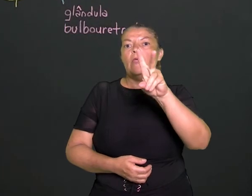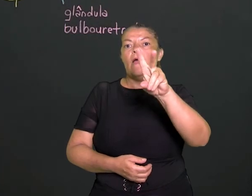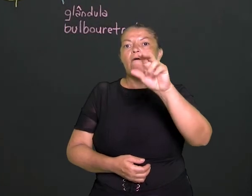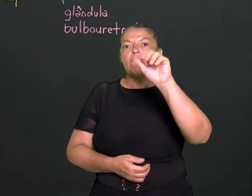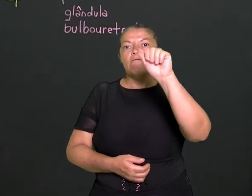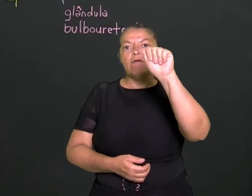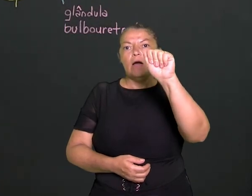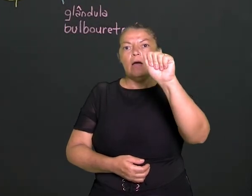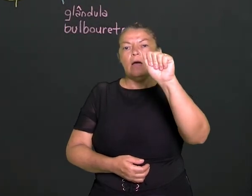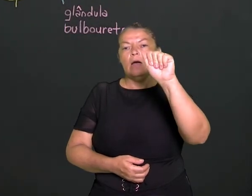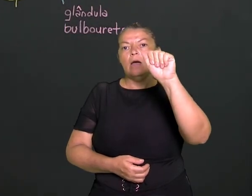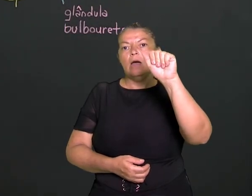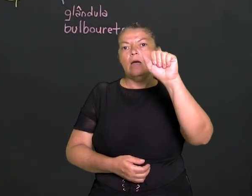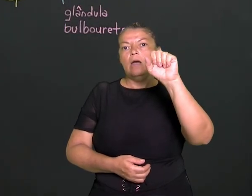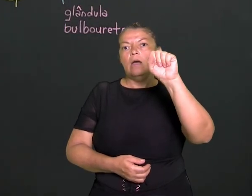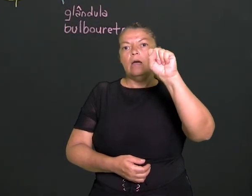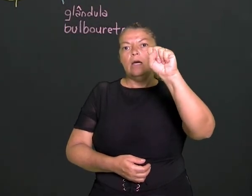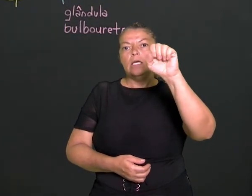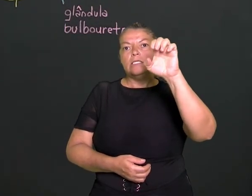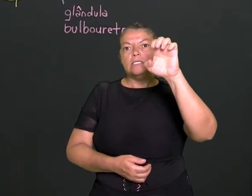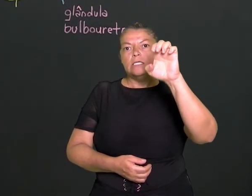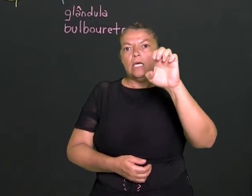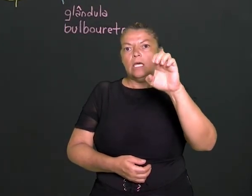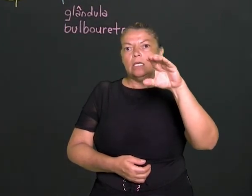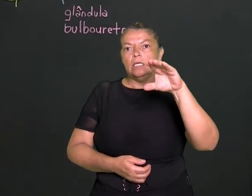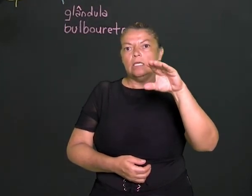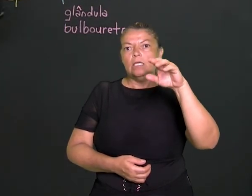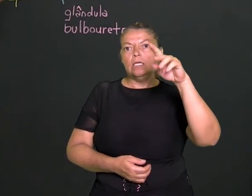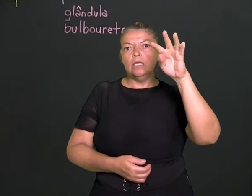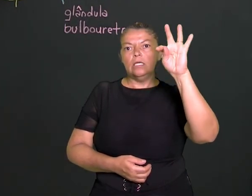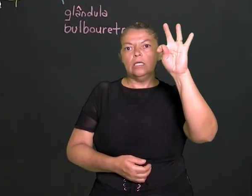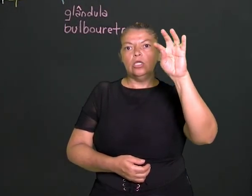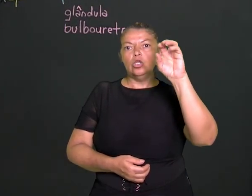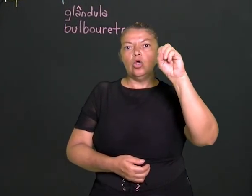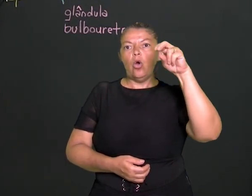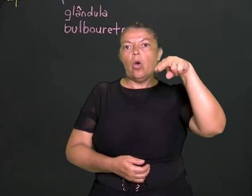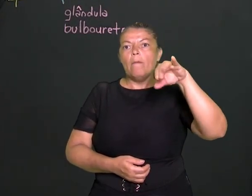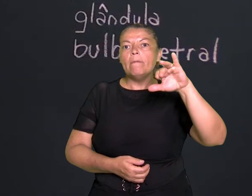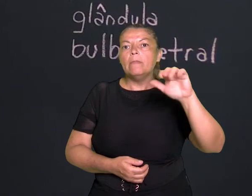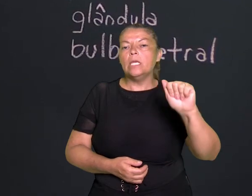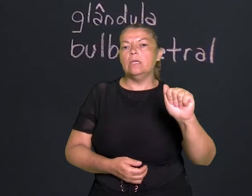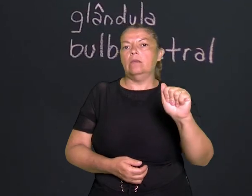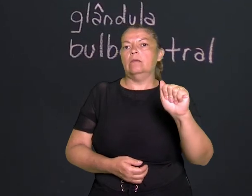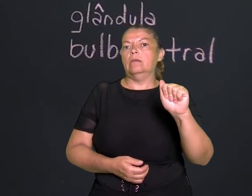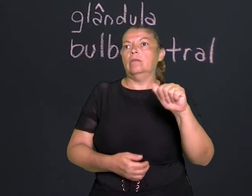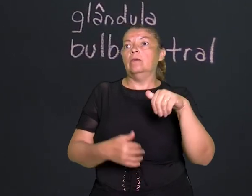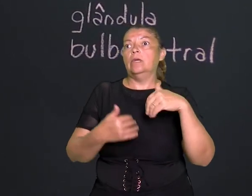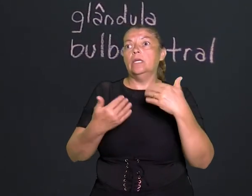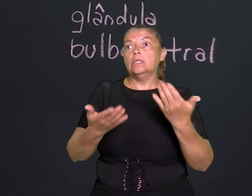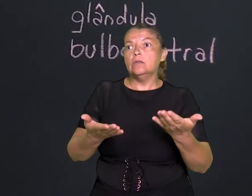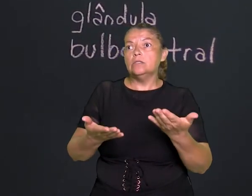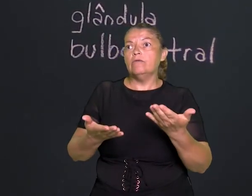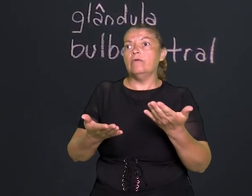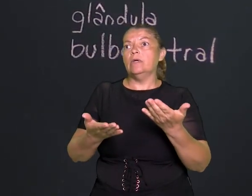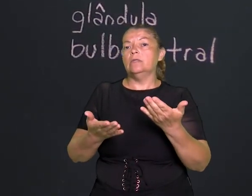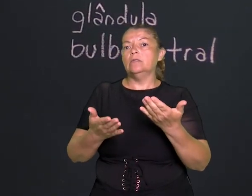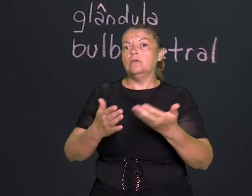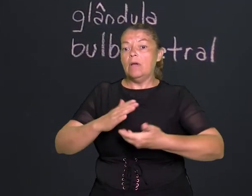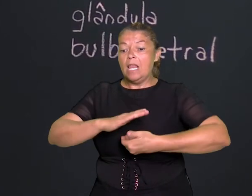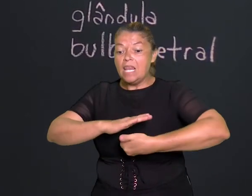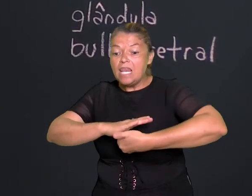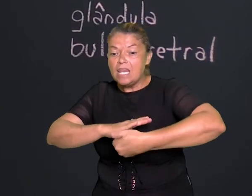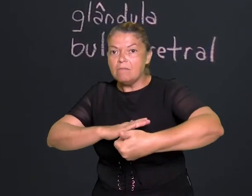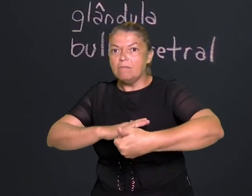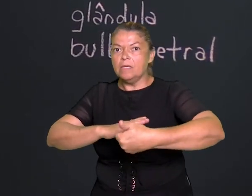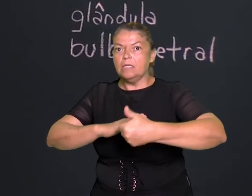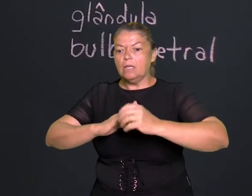A vasectomia, ela é um corte, um pequeno corte no canal deferente. Se eu faço aqui uma obstrução do